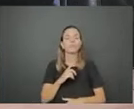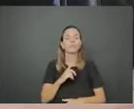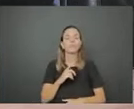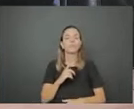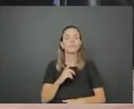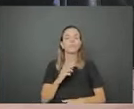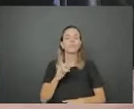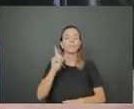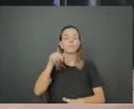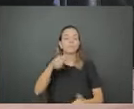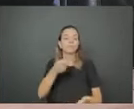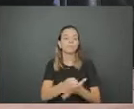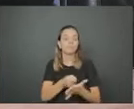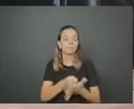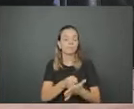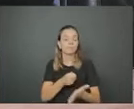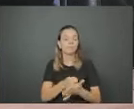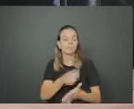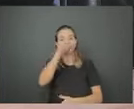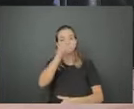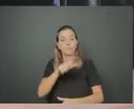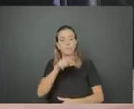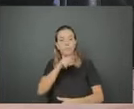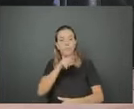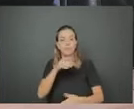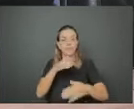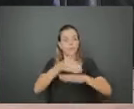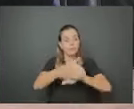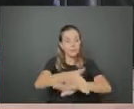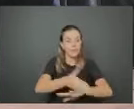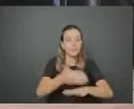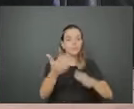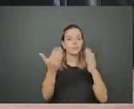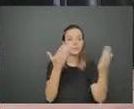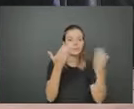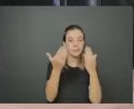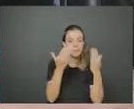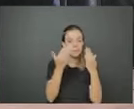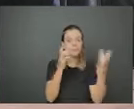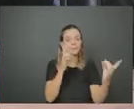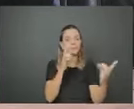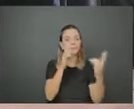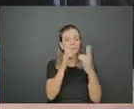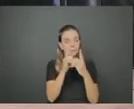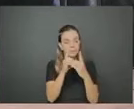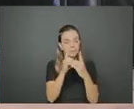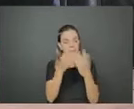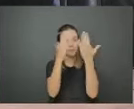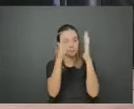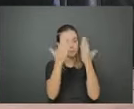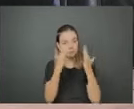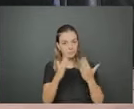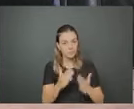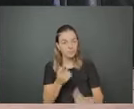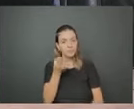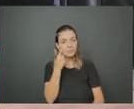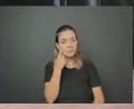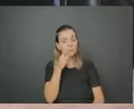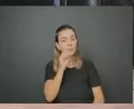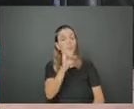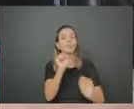obrigatoriamente ele passa por uma reavaliação por psicólogos para ver da possibilidade dele retornar à atividade operacional ou não